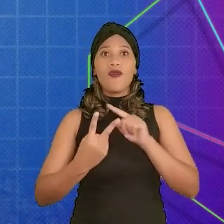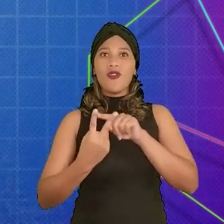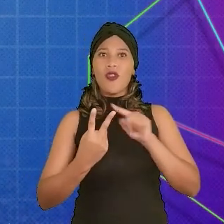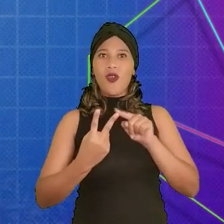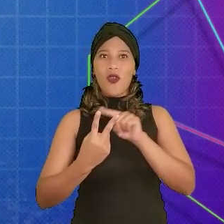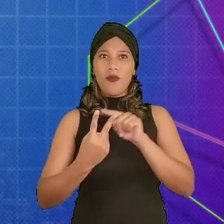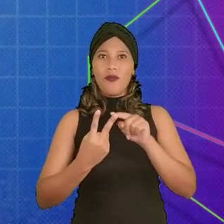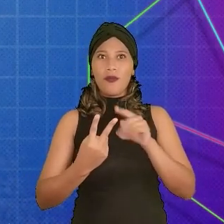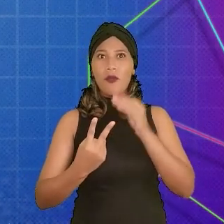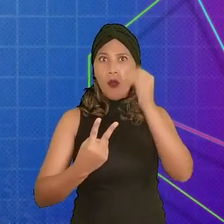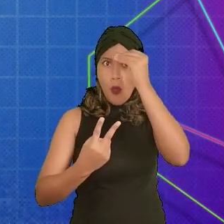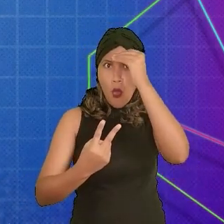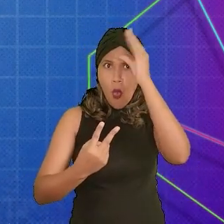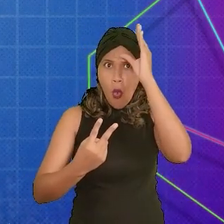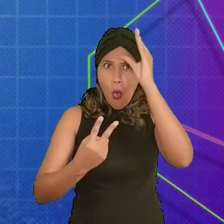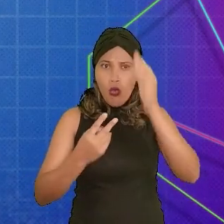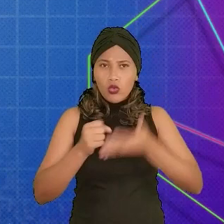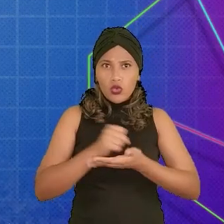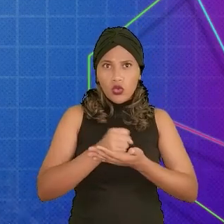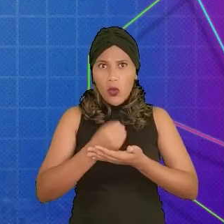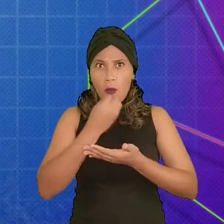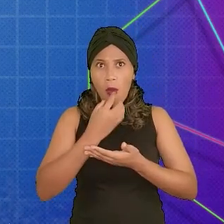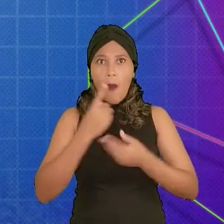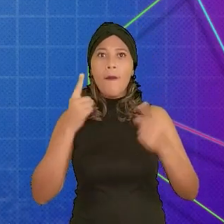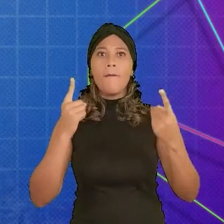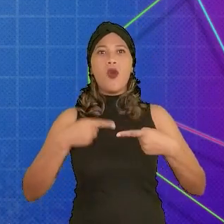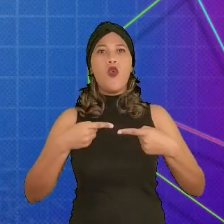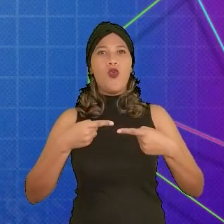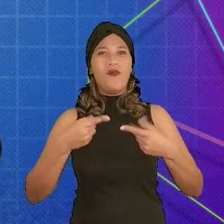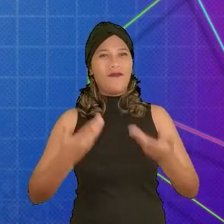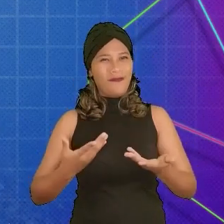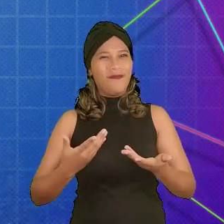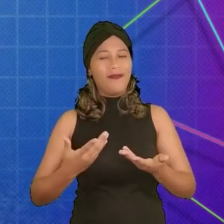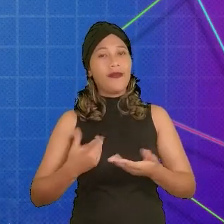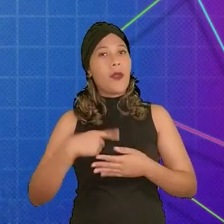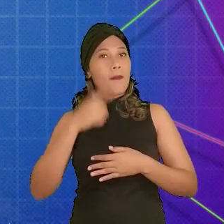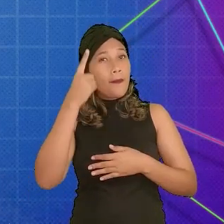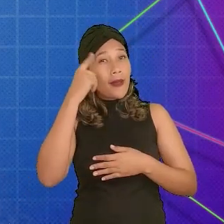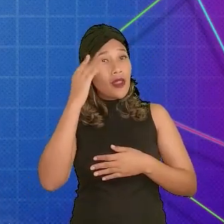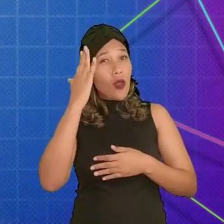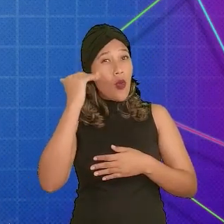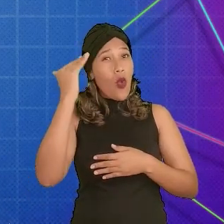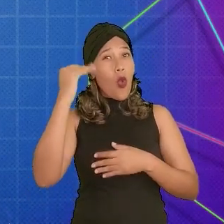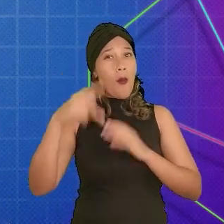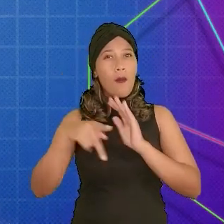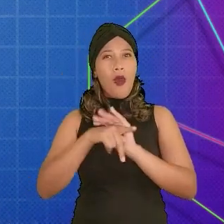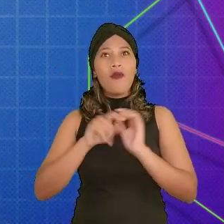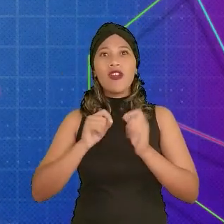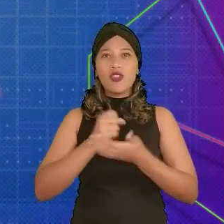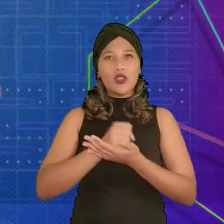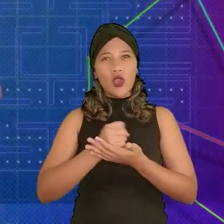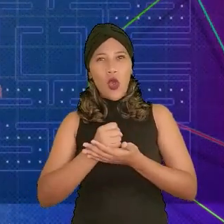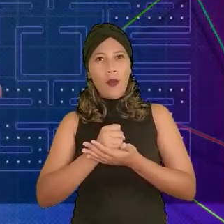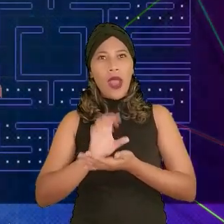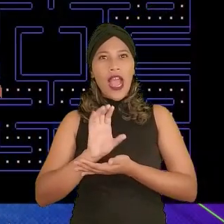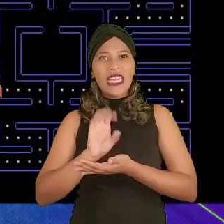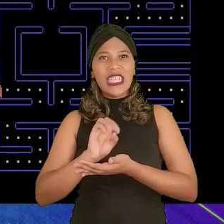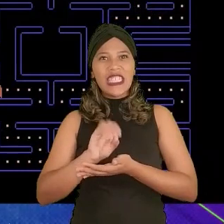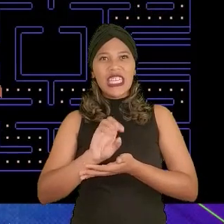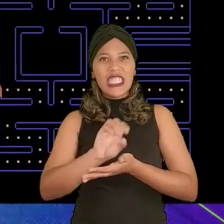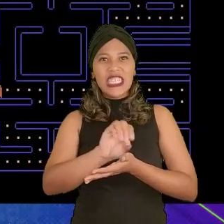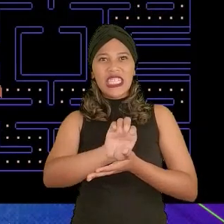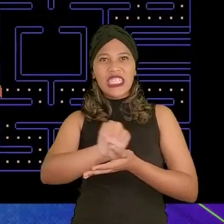os dois jogadores têm um bom conhecimento do jogo, dá empate. Agora pensa no famoso jogo Pac-Man. Aí já é